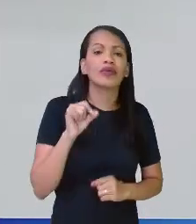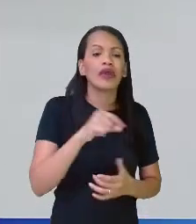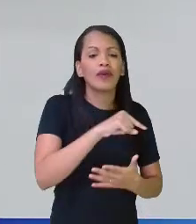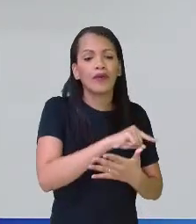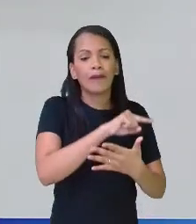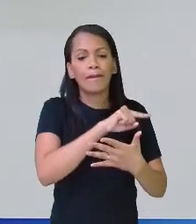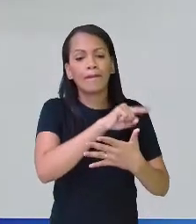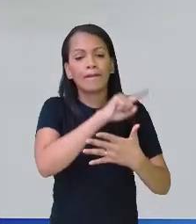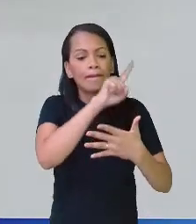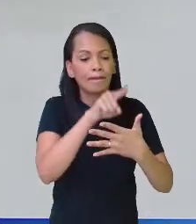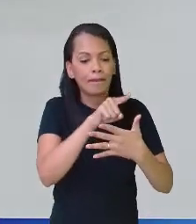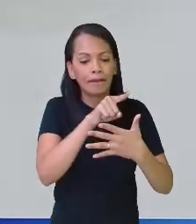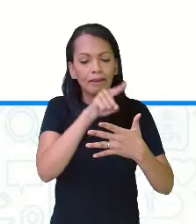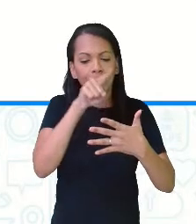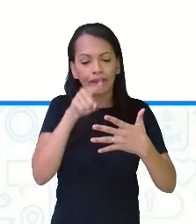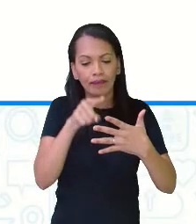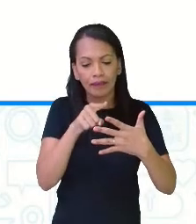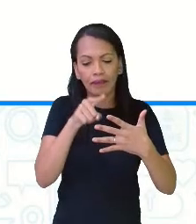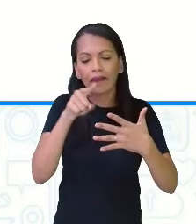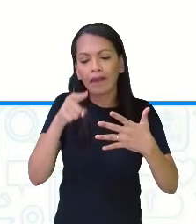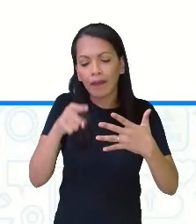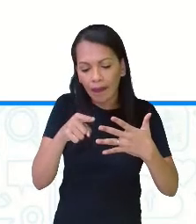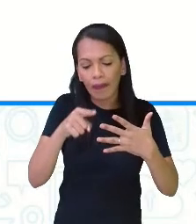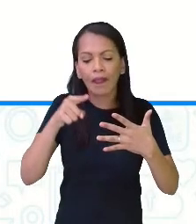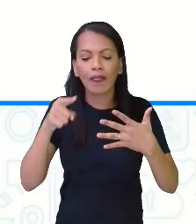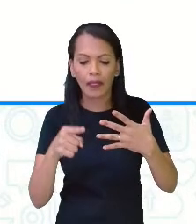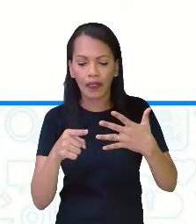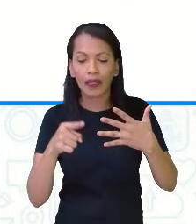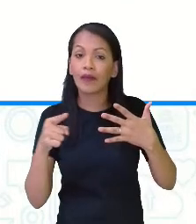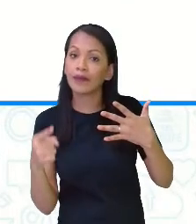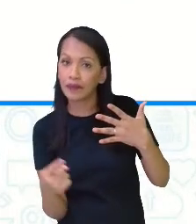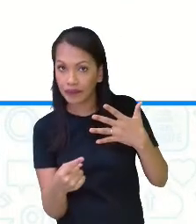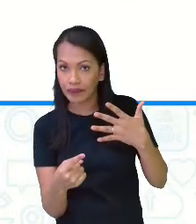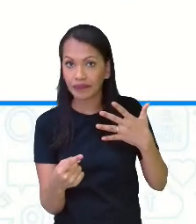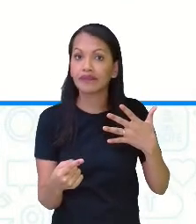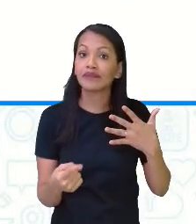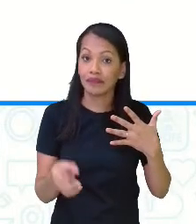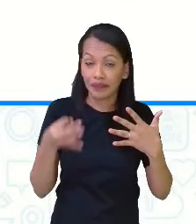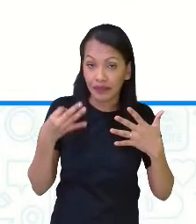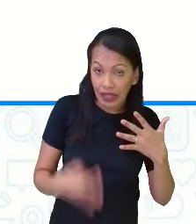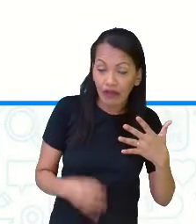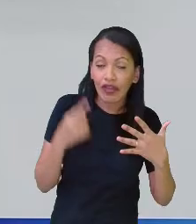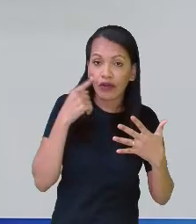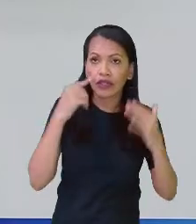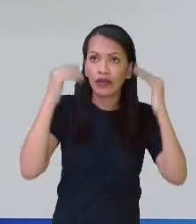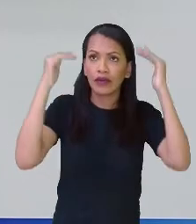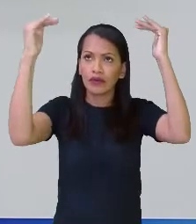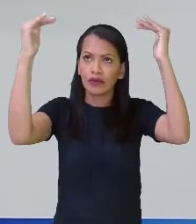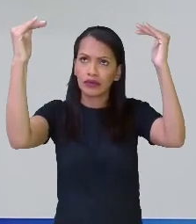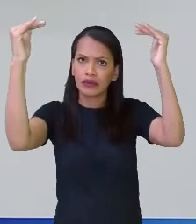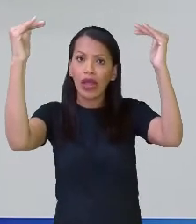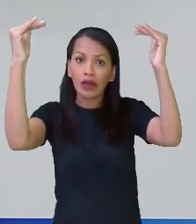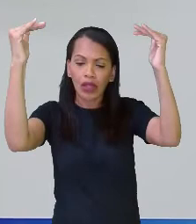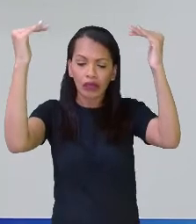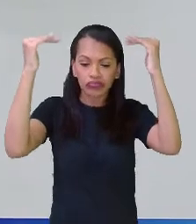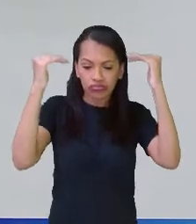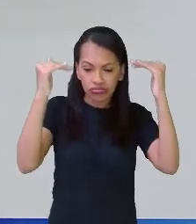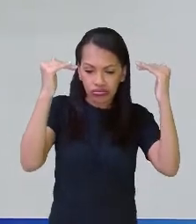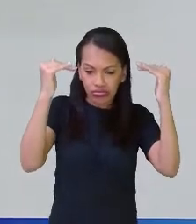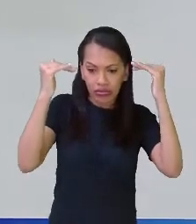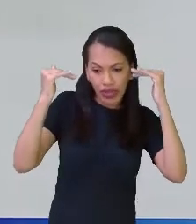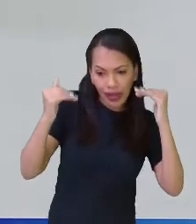onde cada acontecimento afeta o próximo através do princípio da causa e do efeito. Então, o que isso quer dizer, professora Sinara?